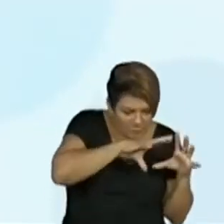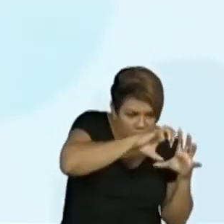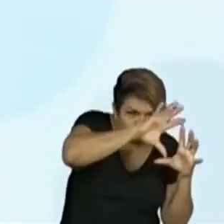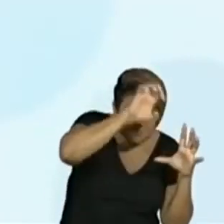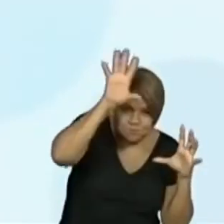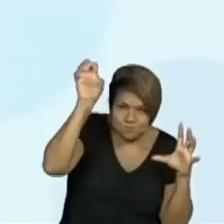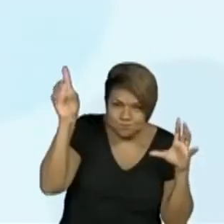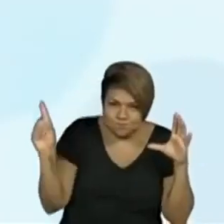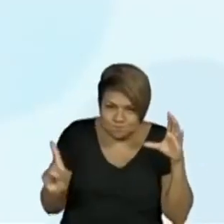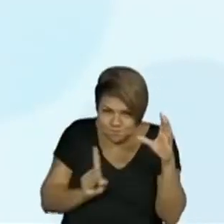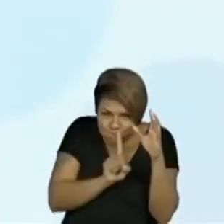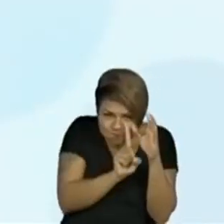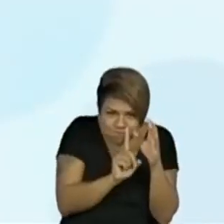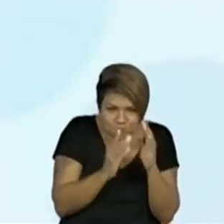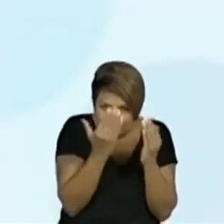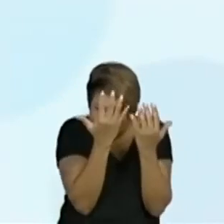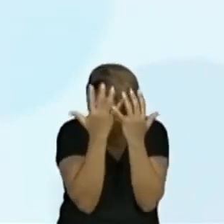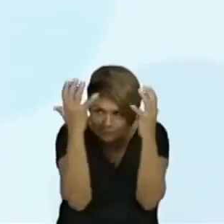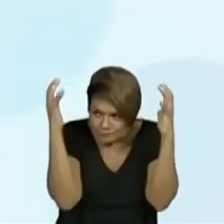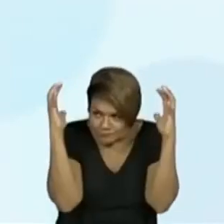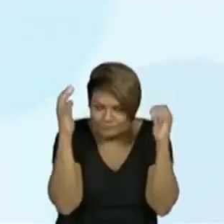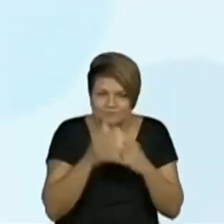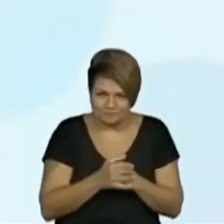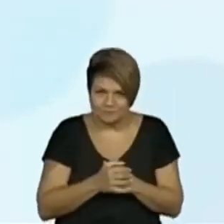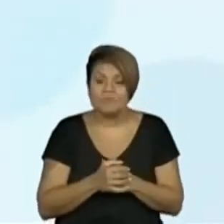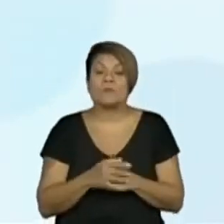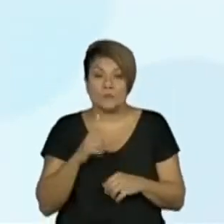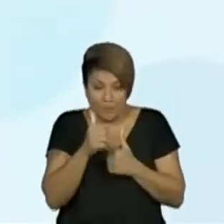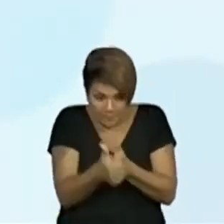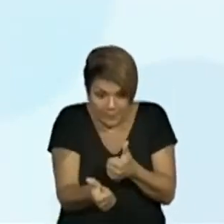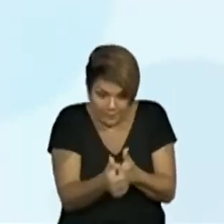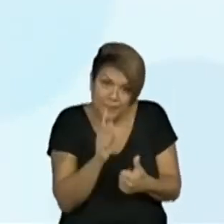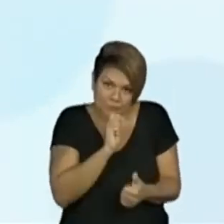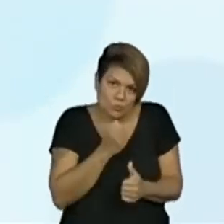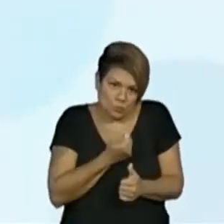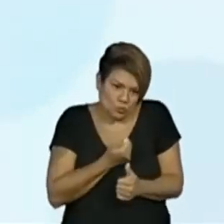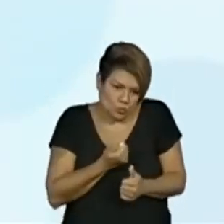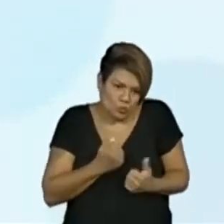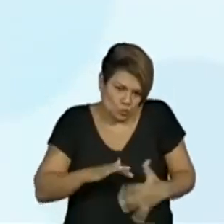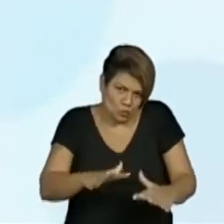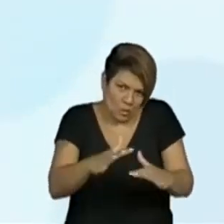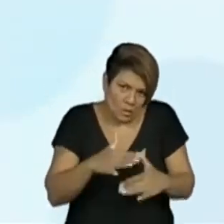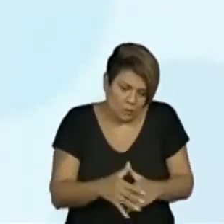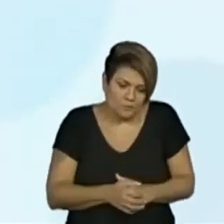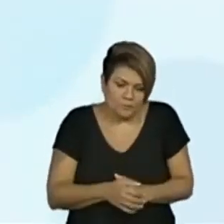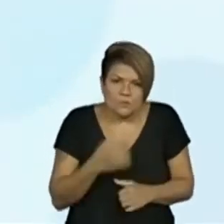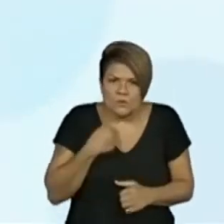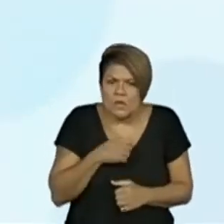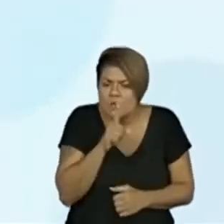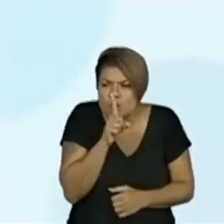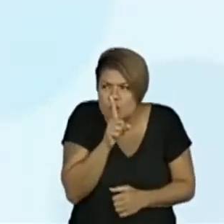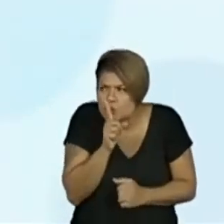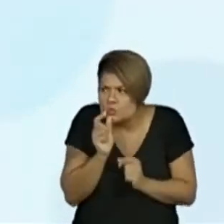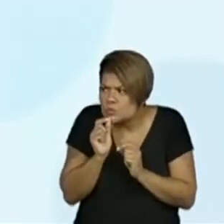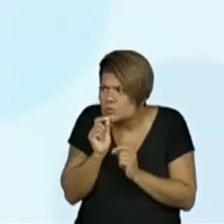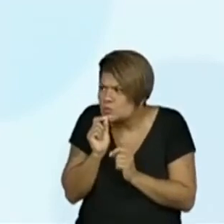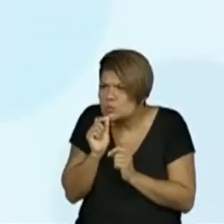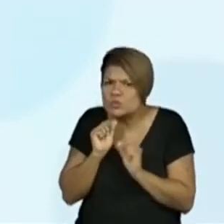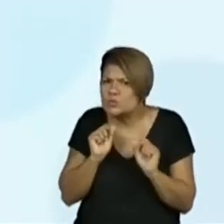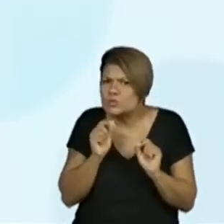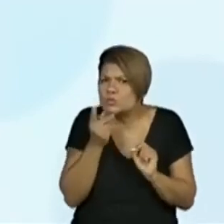isso, que ele pode ali. Ficar. E ele vai próximo ao lago, porque ele não queria a intenção dele no lago. Ele sussurrou. O que, que será que ele sussurrou,